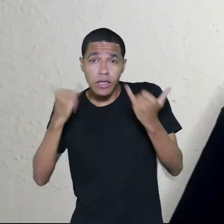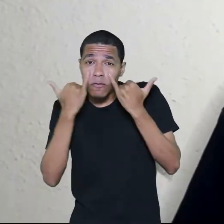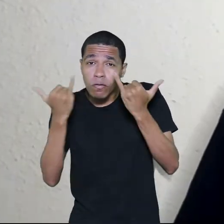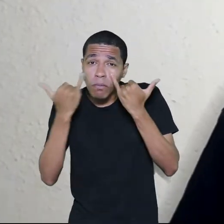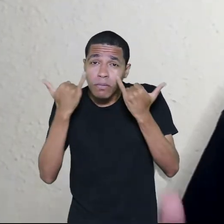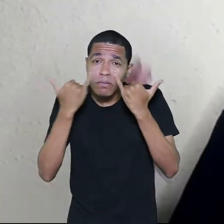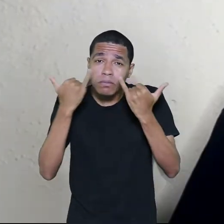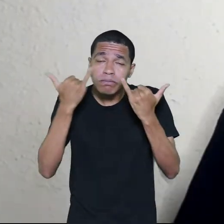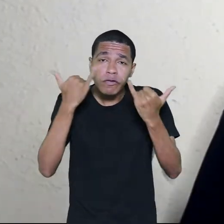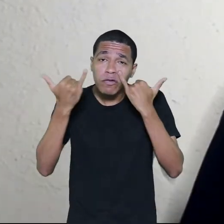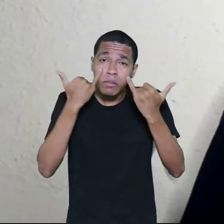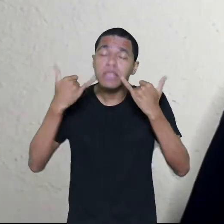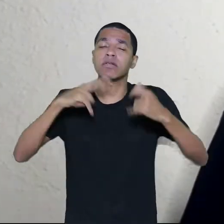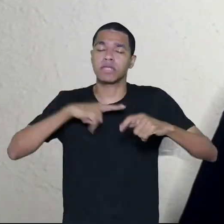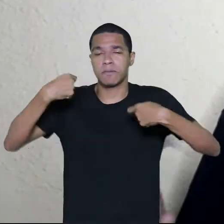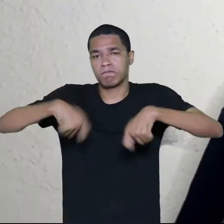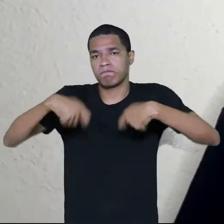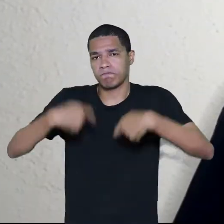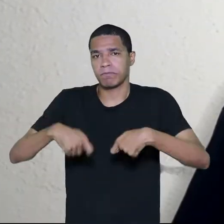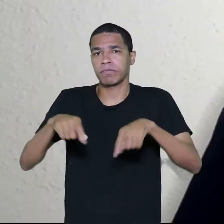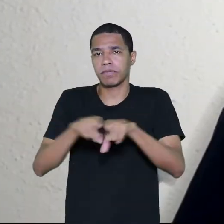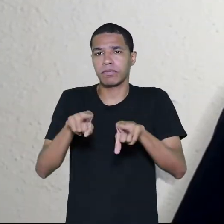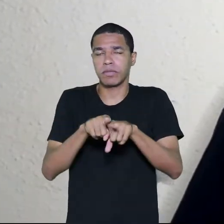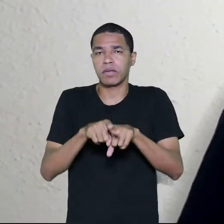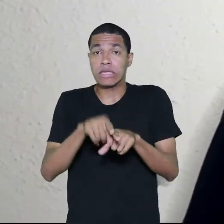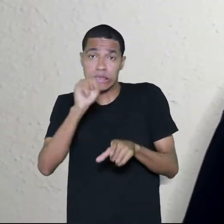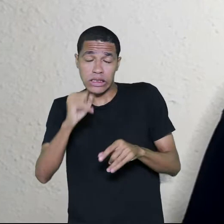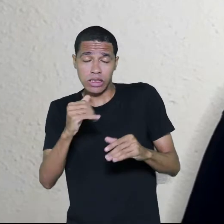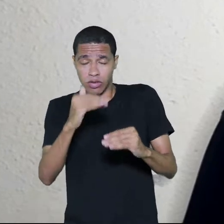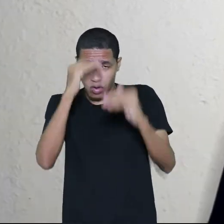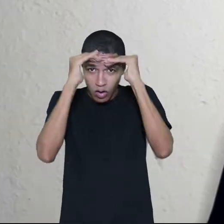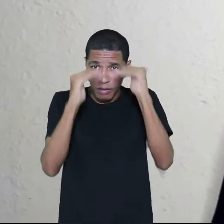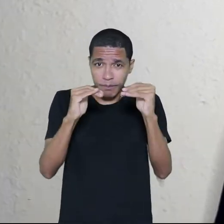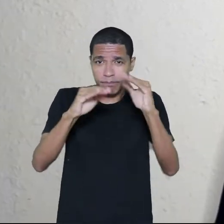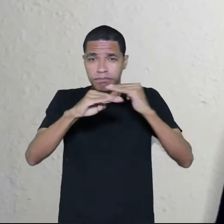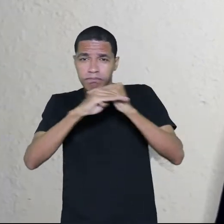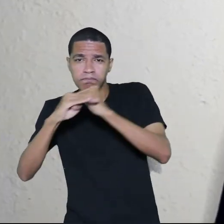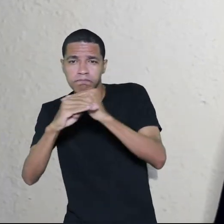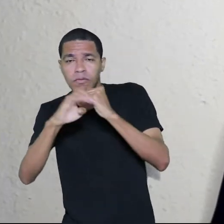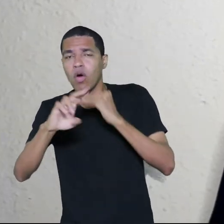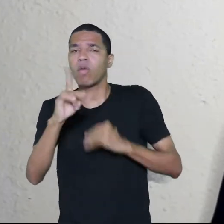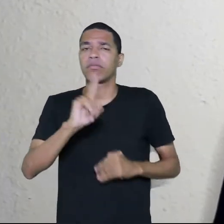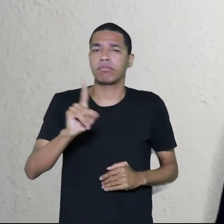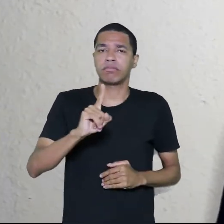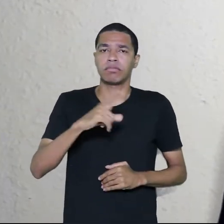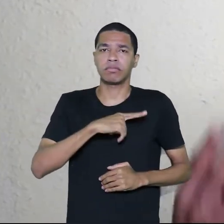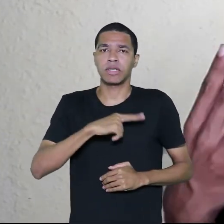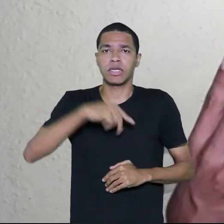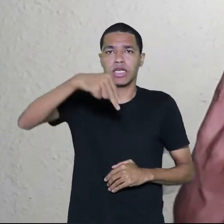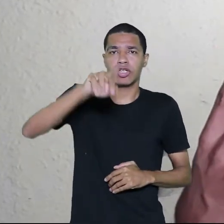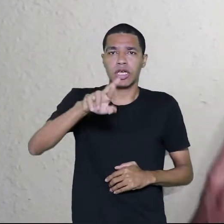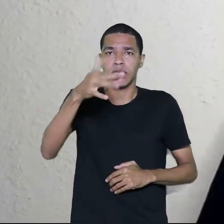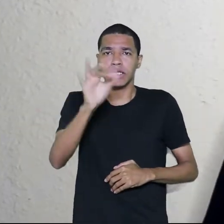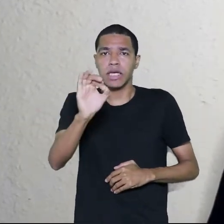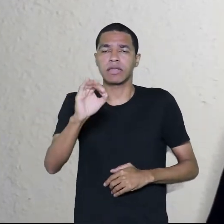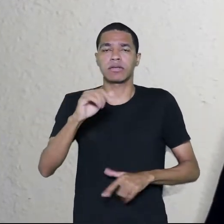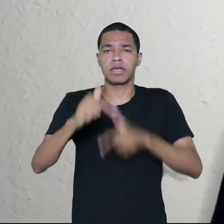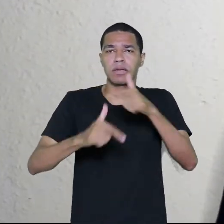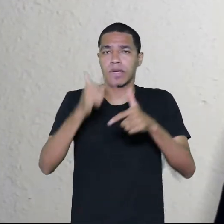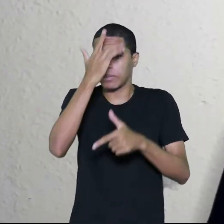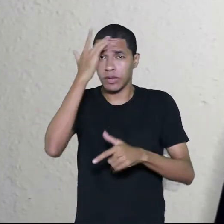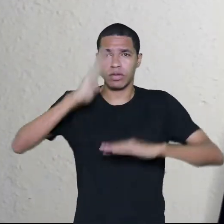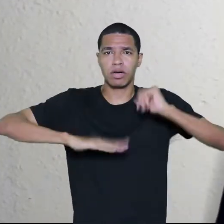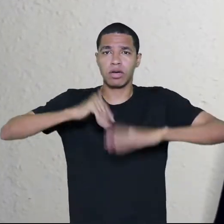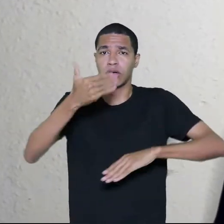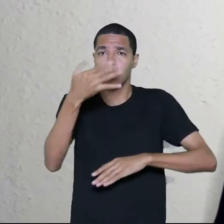siga ou caso não siga, tem que se informar se você possui esse padrão ou não. A NR10 trabalha com 4 tipos de